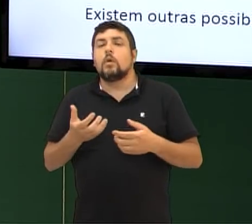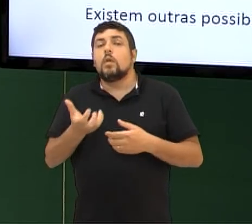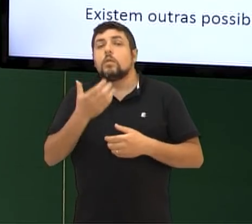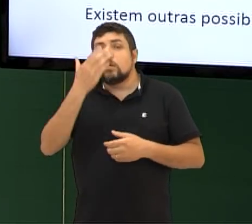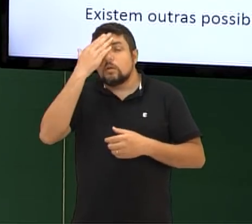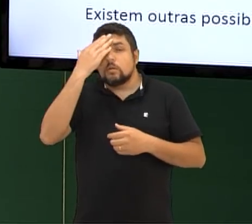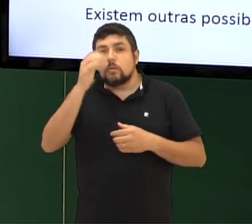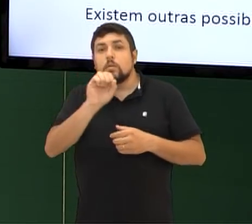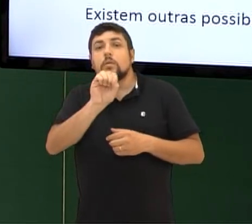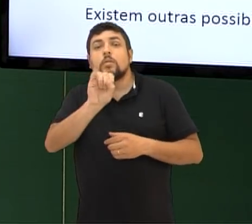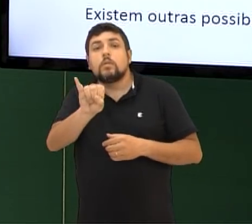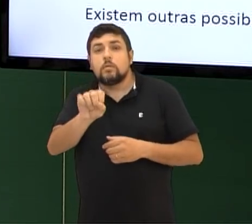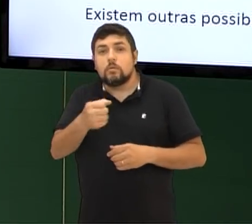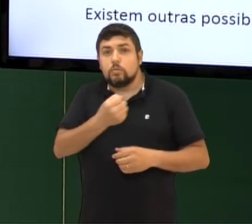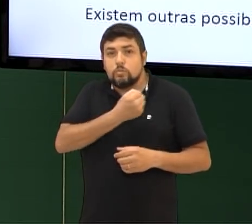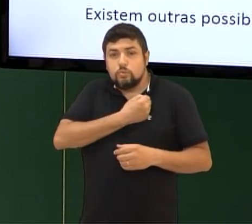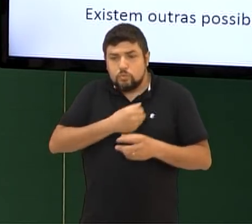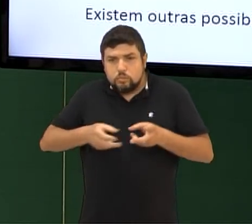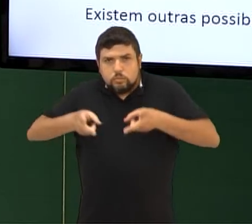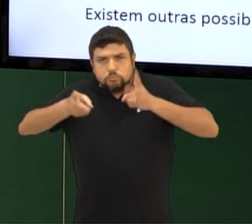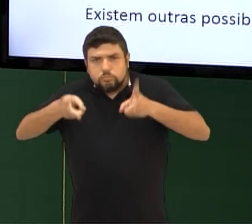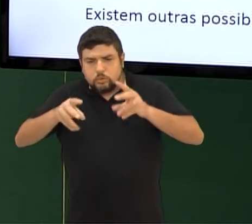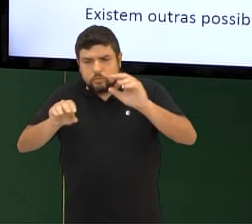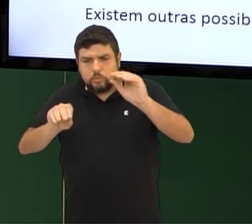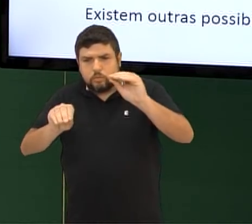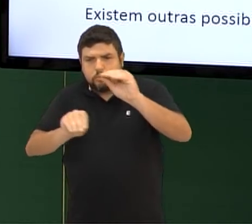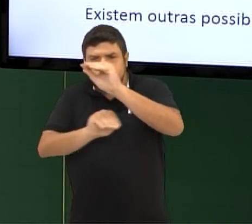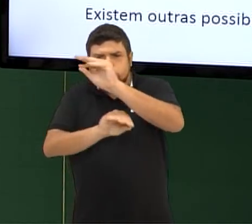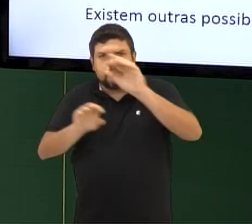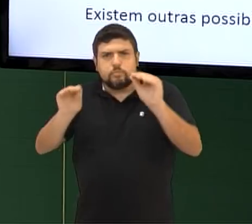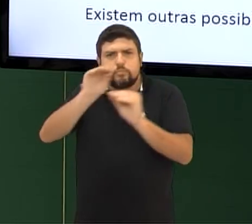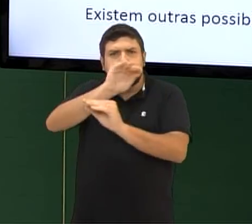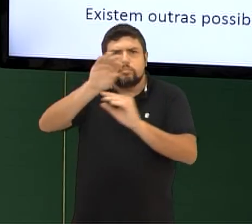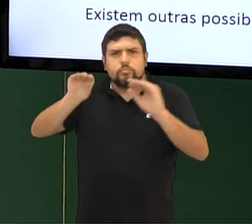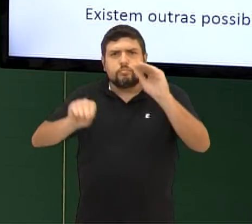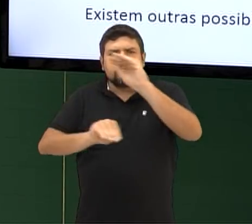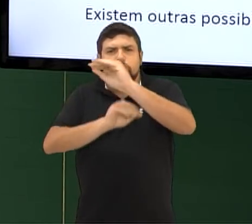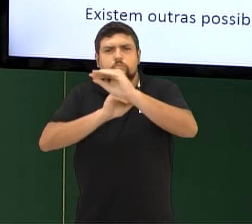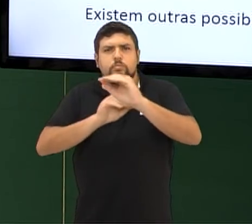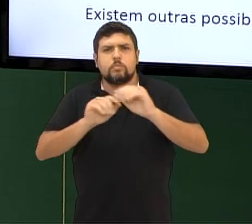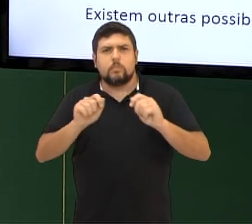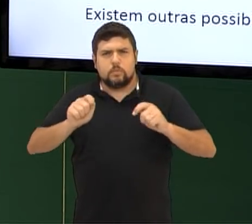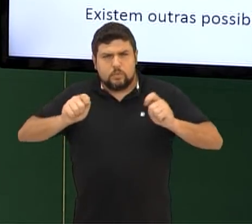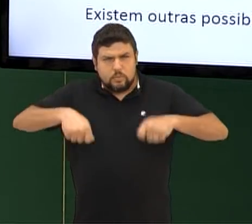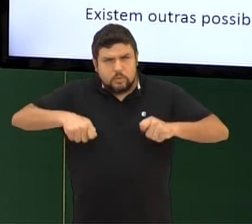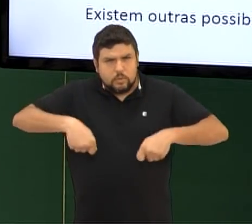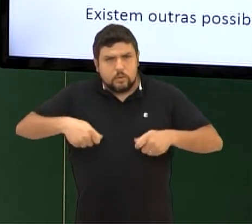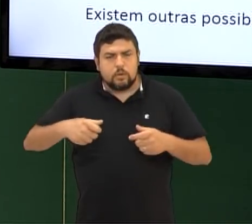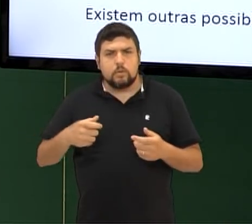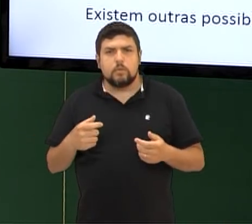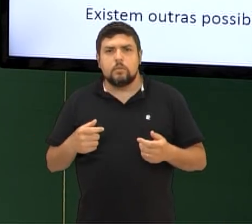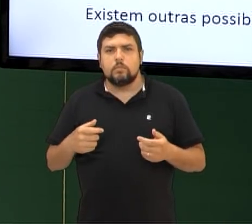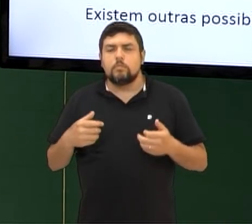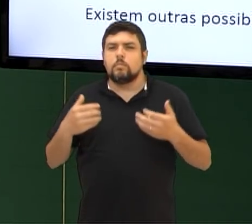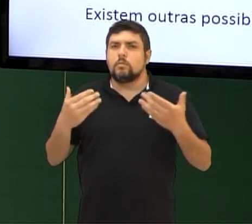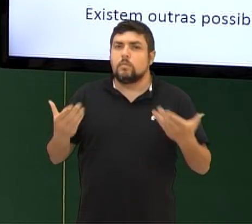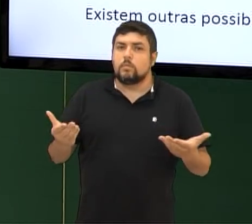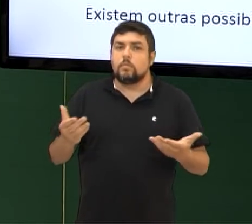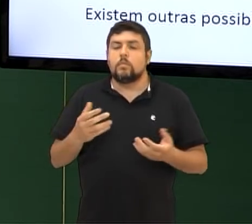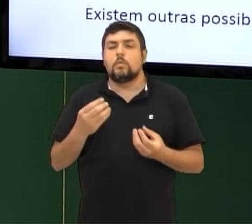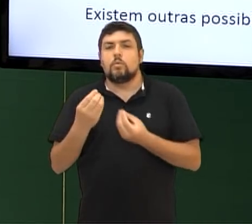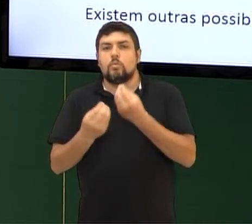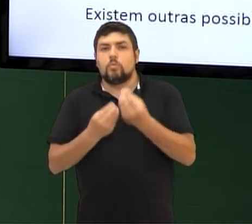possível escrever uma outra proporção utilizando esses mesmos números. A outra opção que